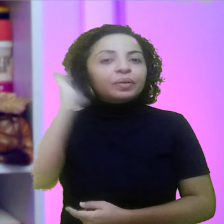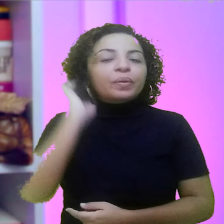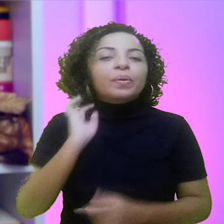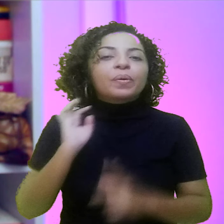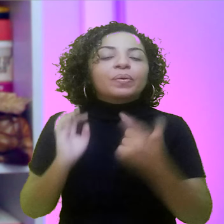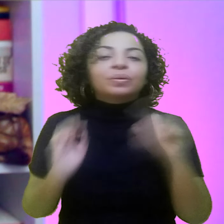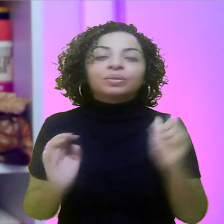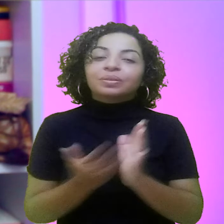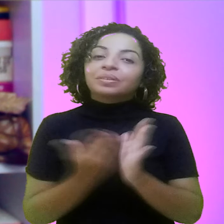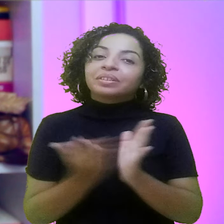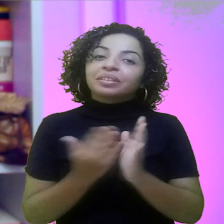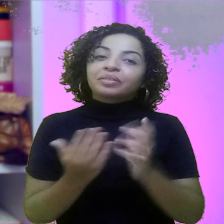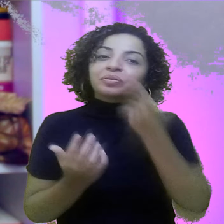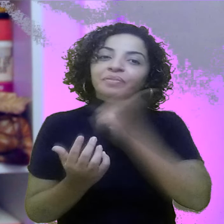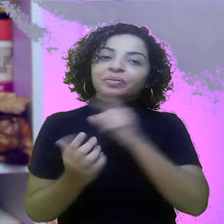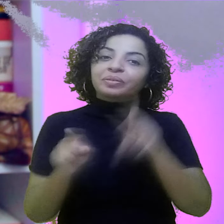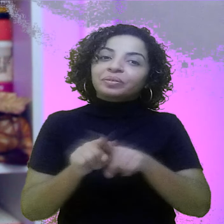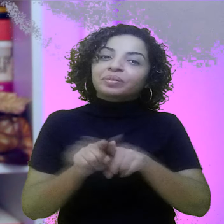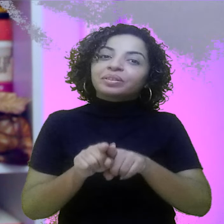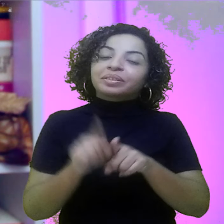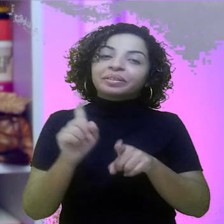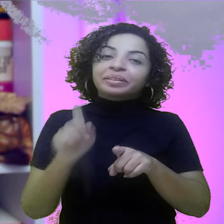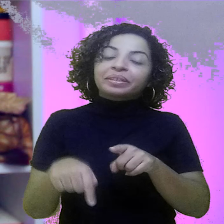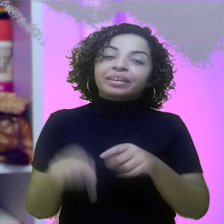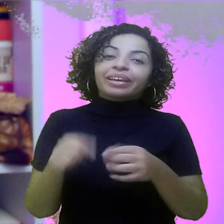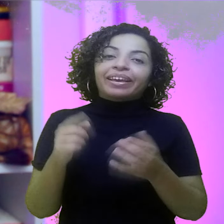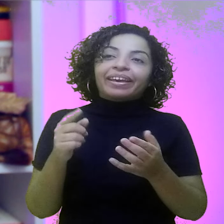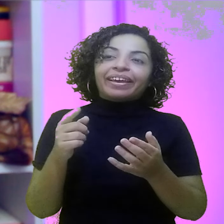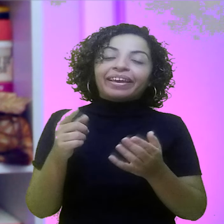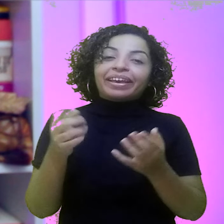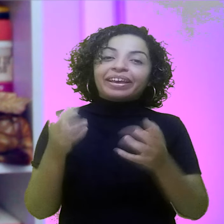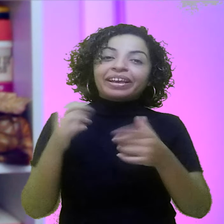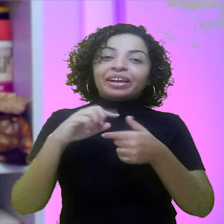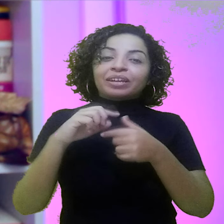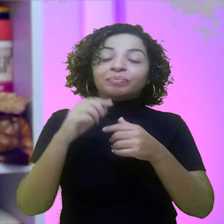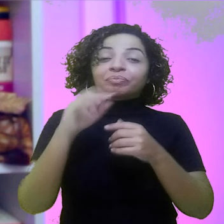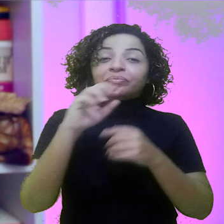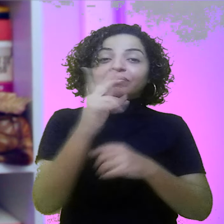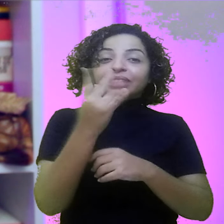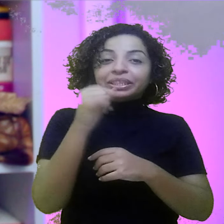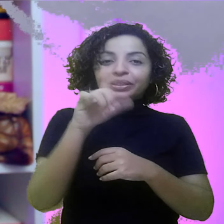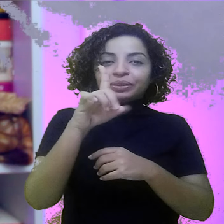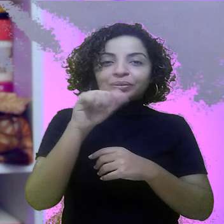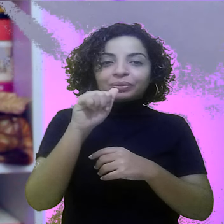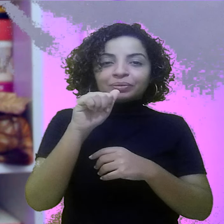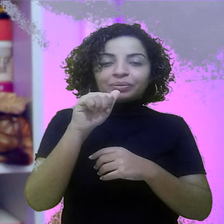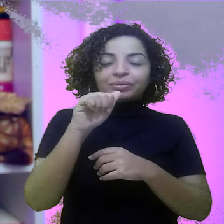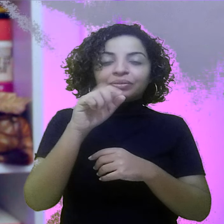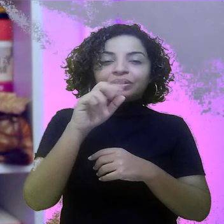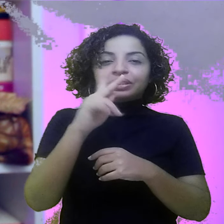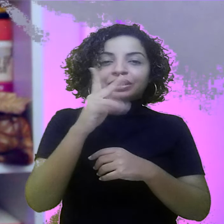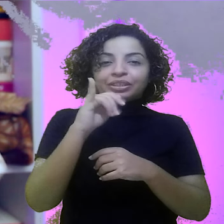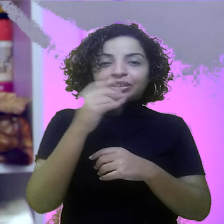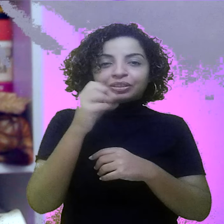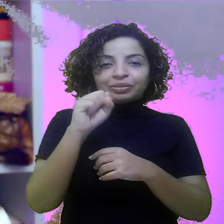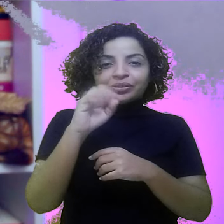também nessa edição aqui, muito legal, o grande clássico, um dos grandes clássicos da Hilda Hilsch. Encontrei no JD